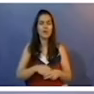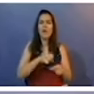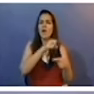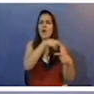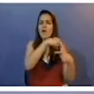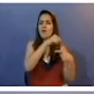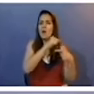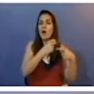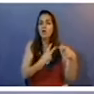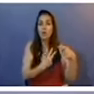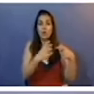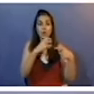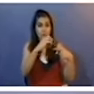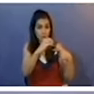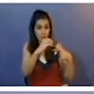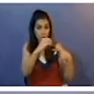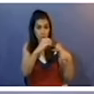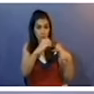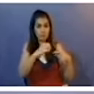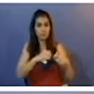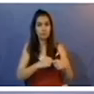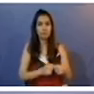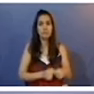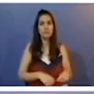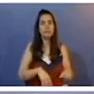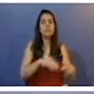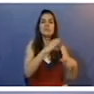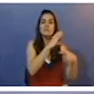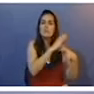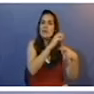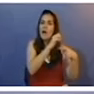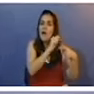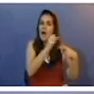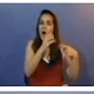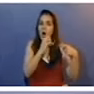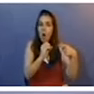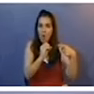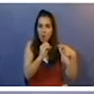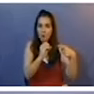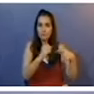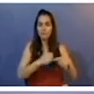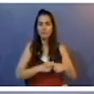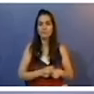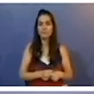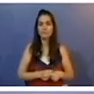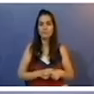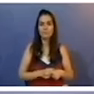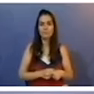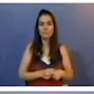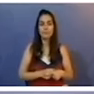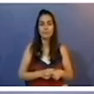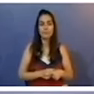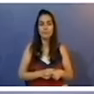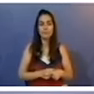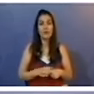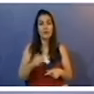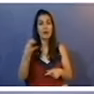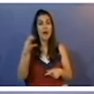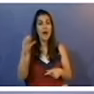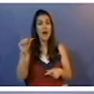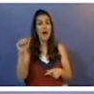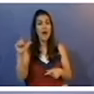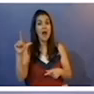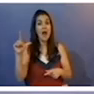nome do elemento. CaO, óxido de cálcio, o óxido mais o nome do